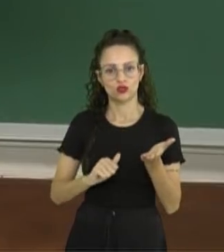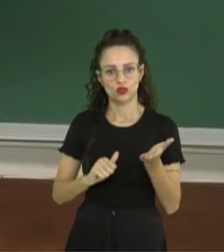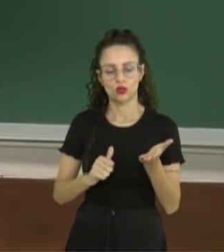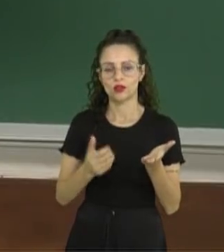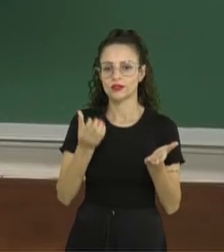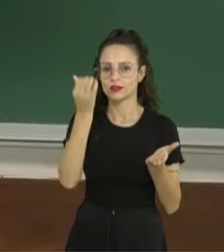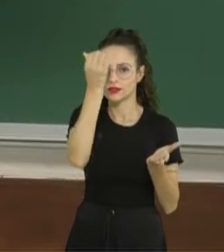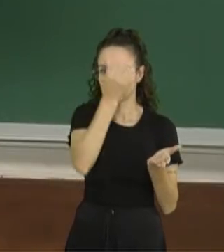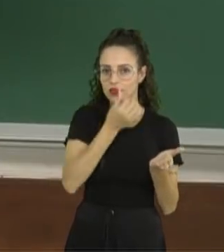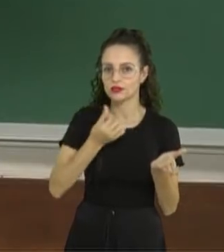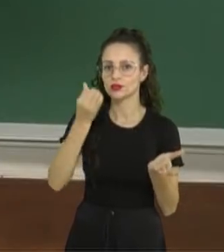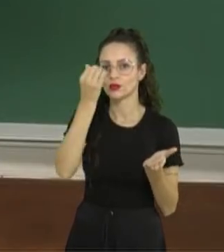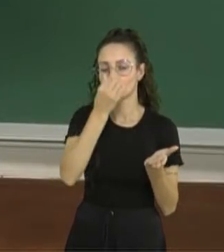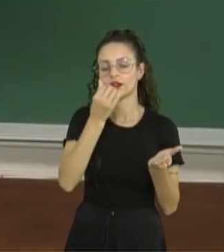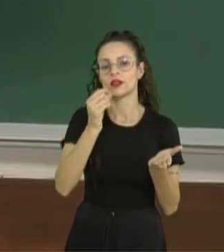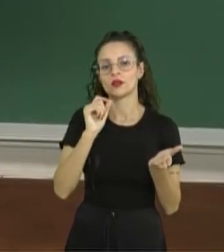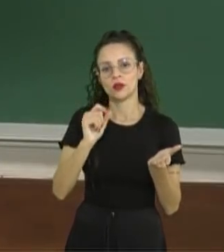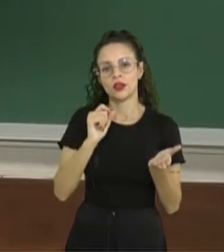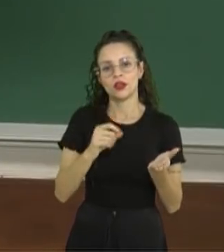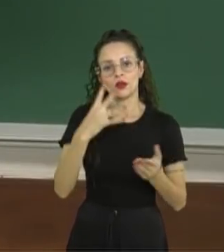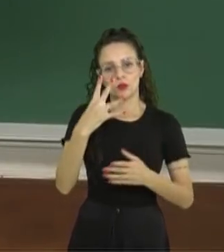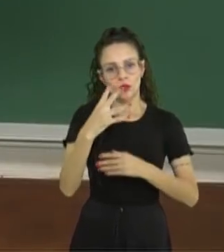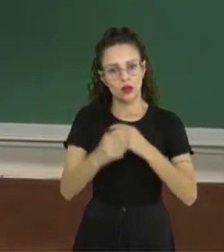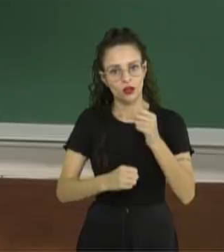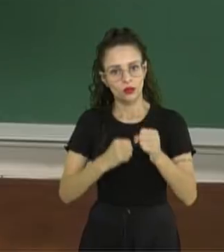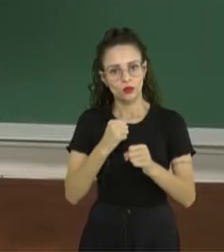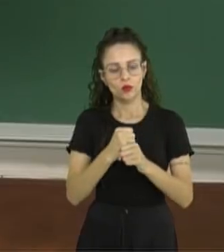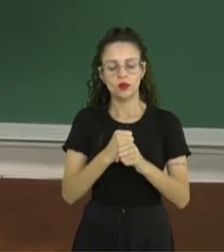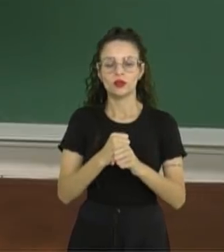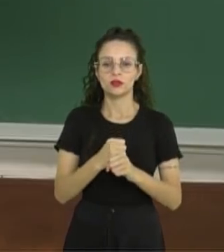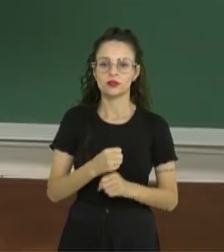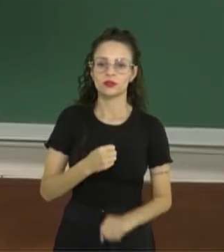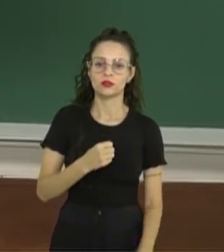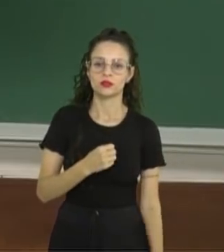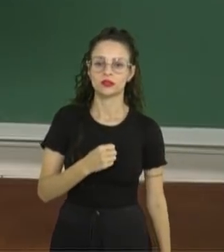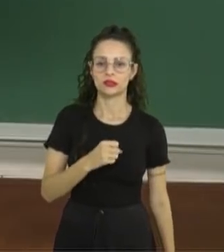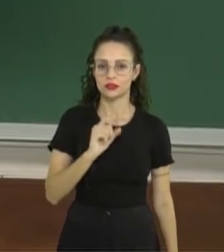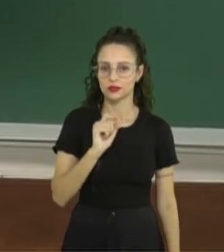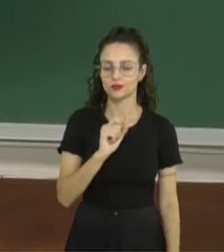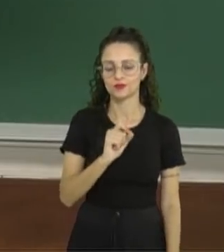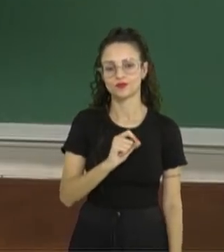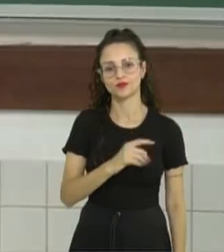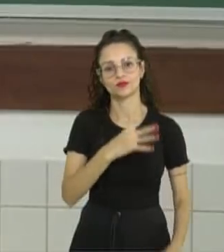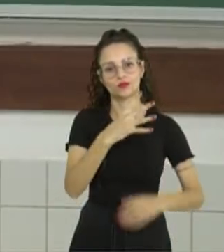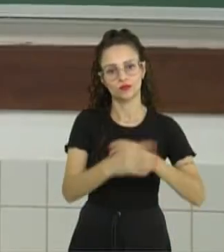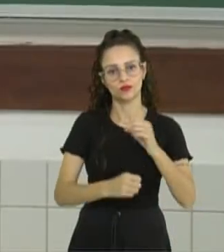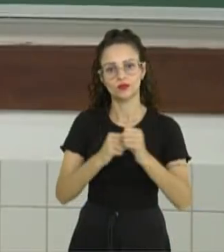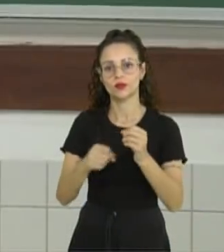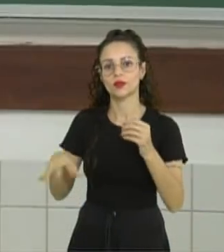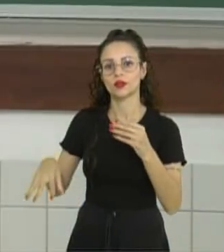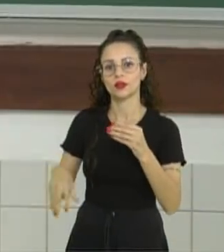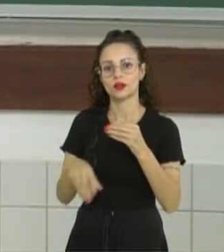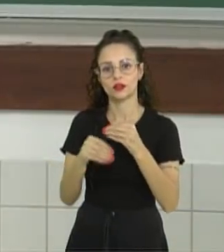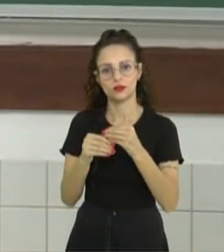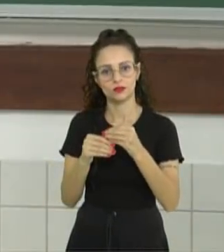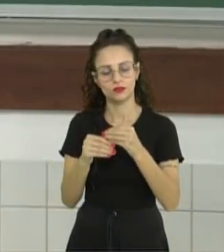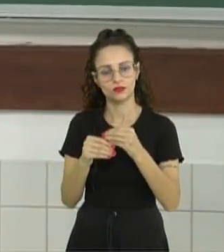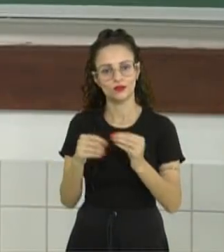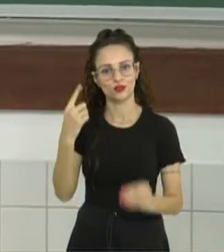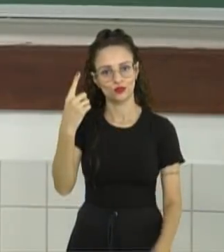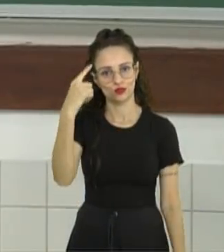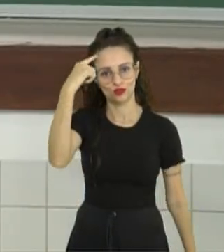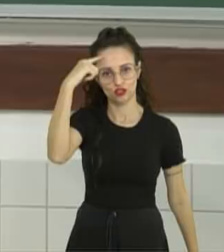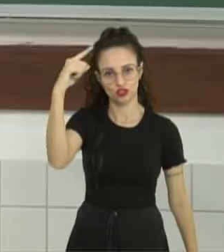essas 6 horas e a cada 4 anos, 6, 12, 18, 24, se acrescenta um